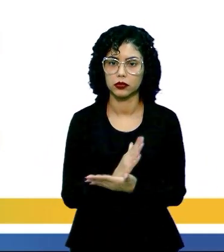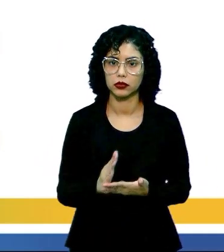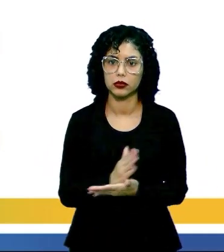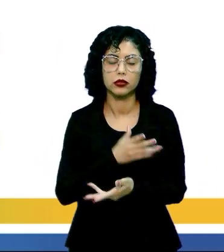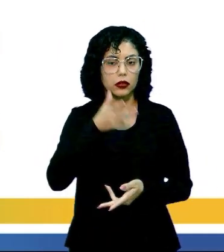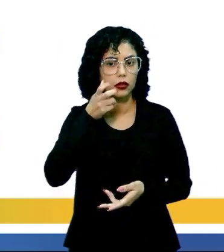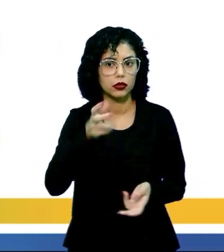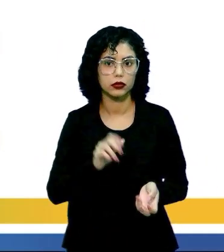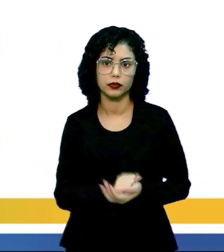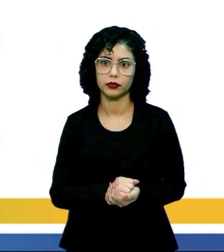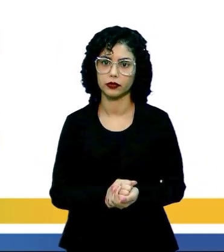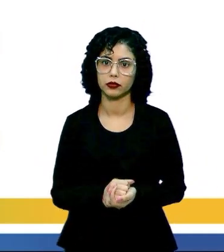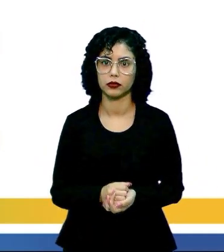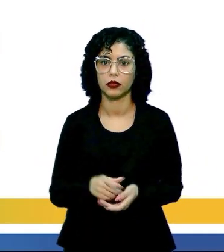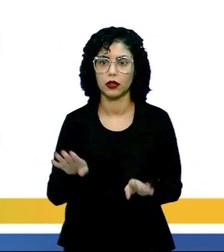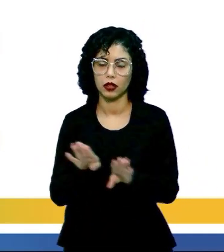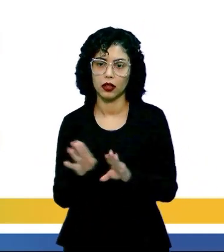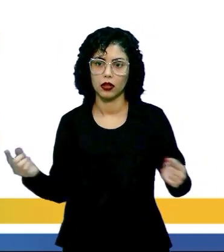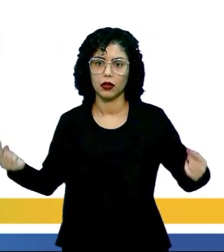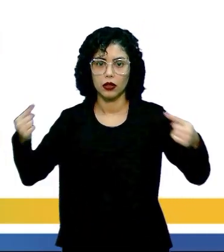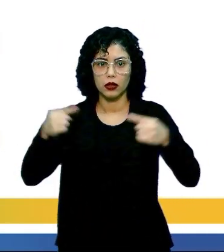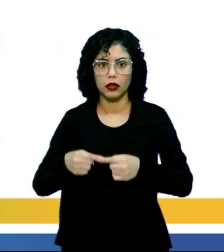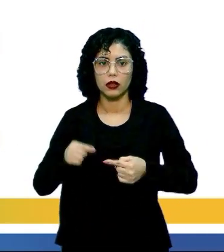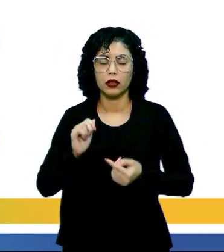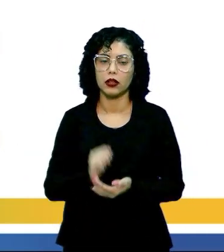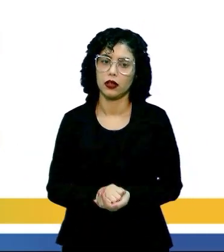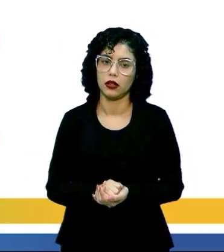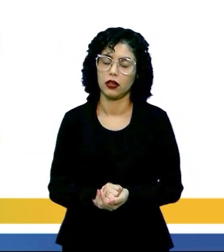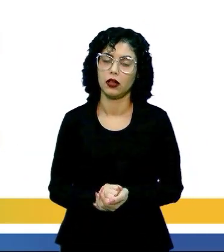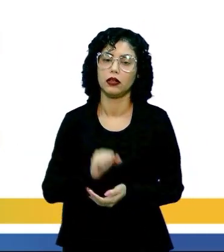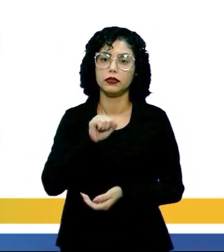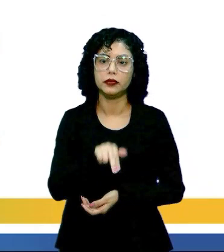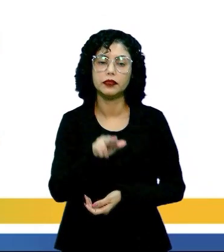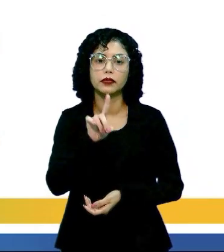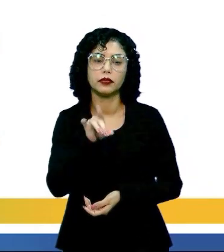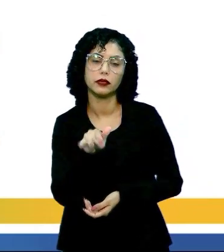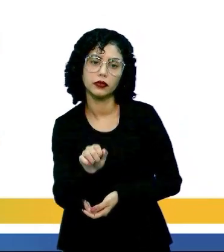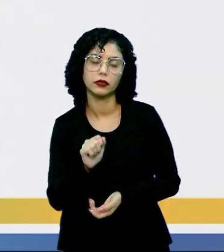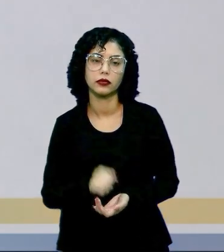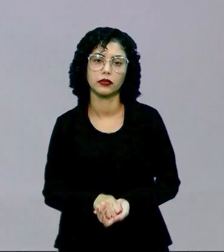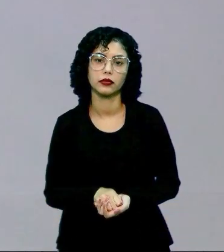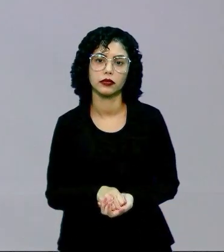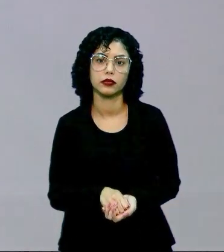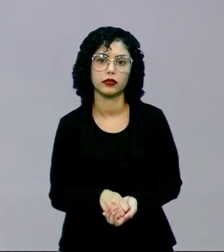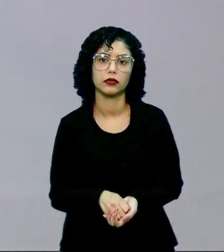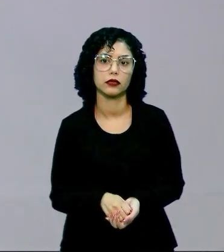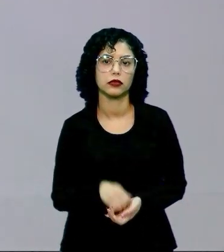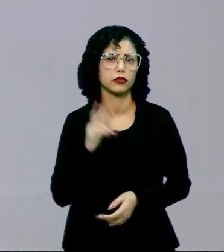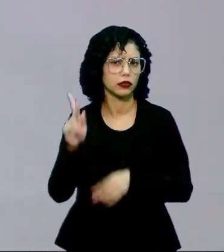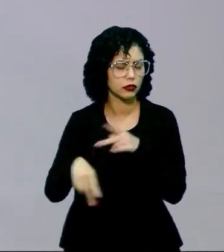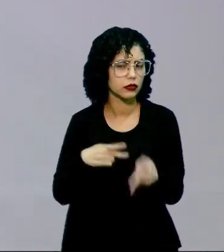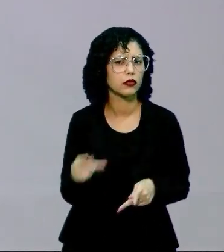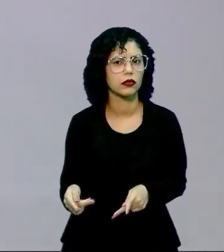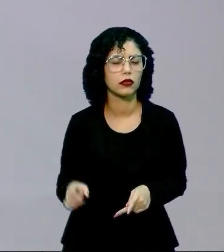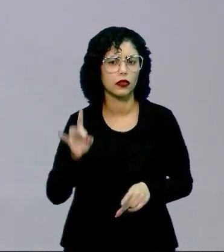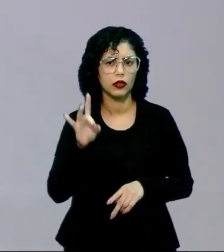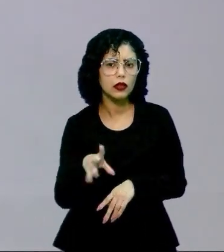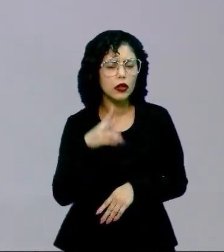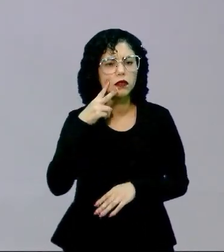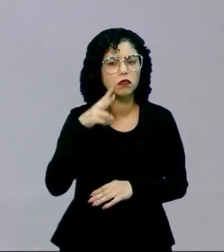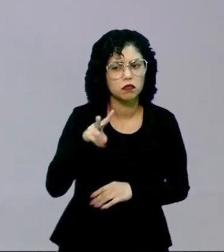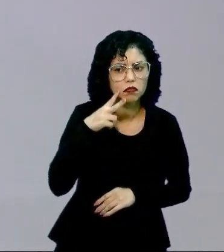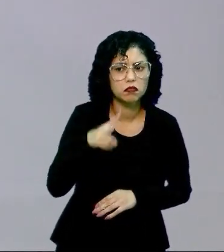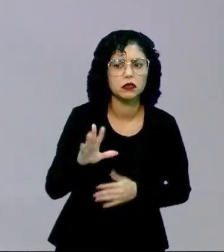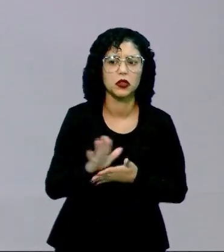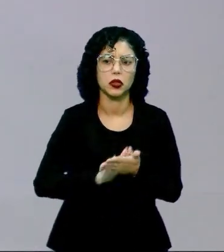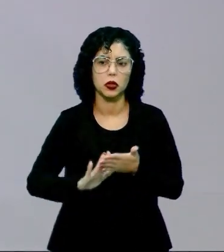algum, era mero espectador das disputas entre os cônsules e o Senado. O povo, ele só ficava vendo,